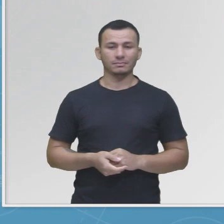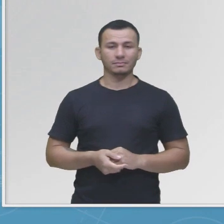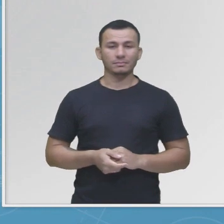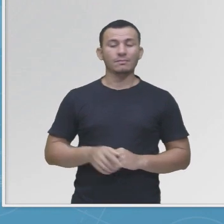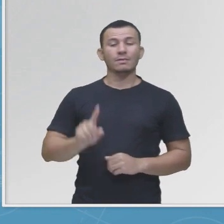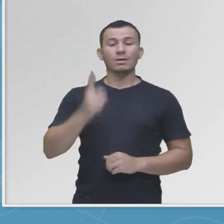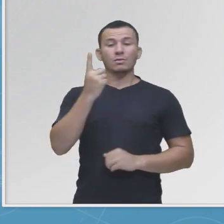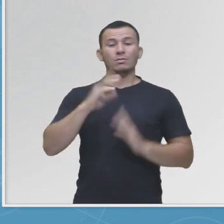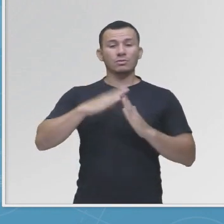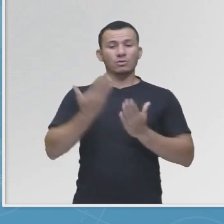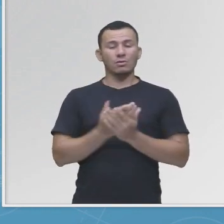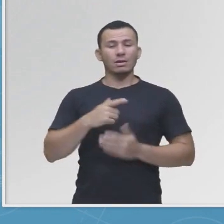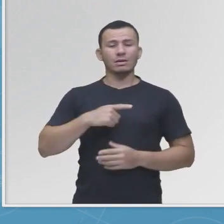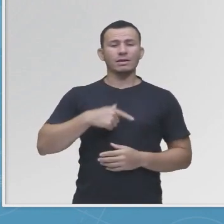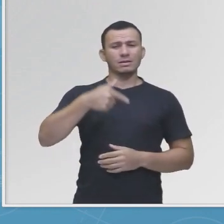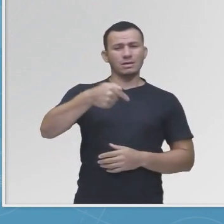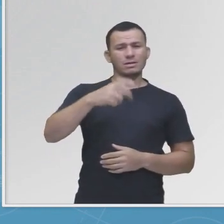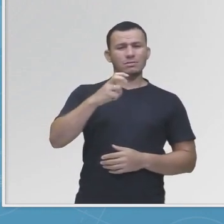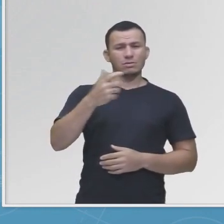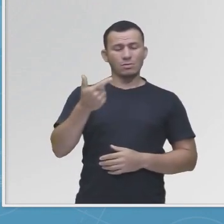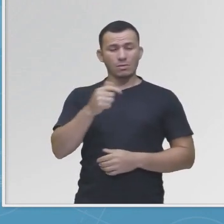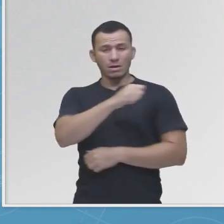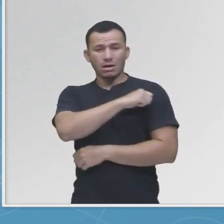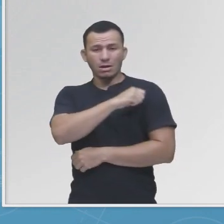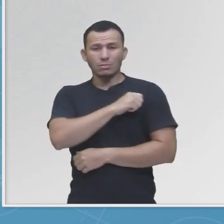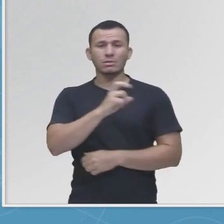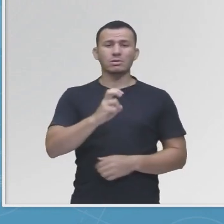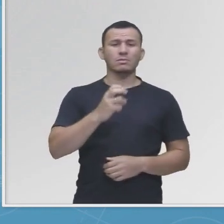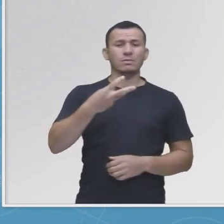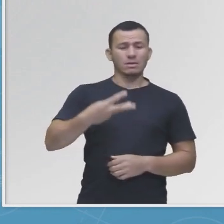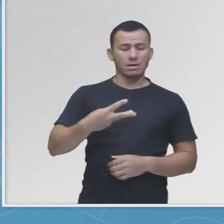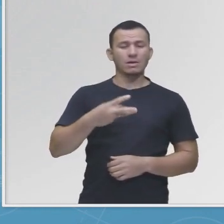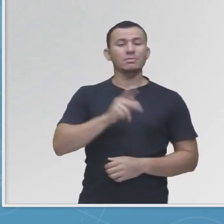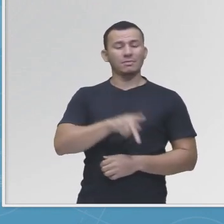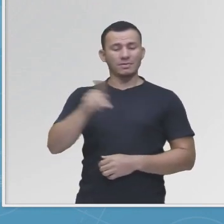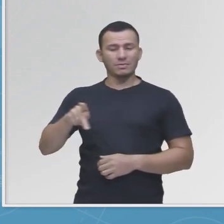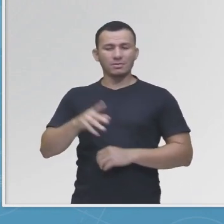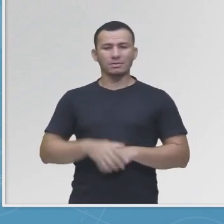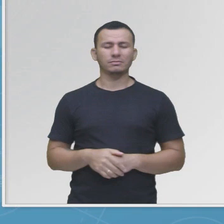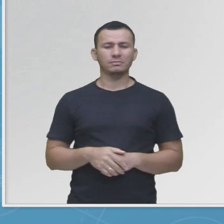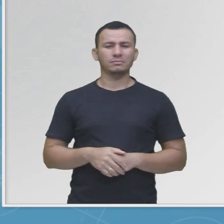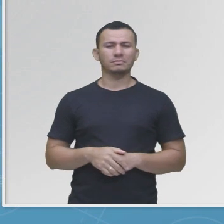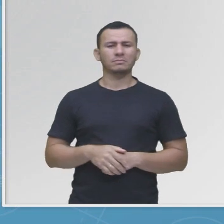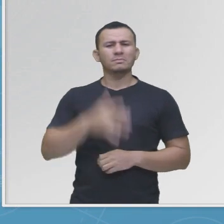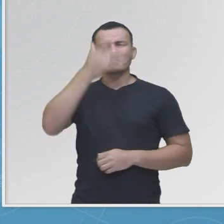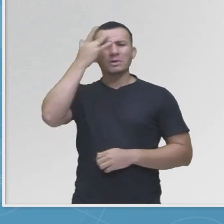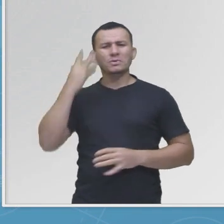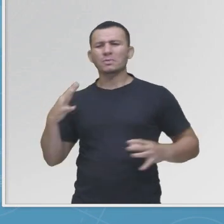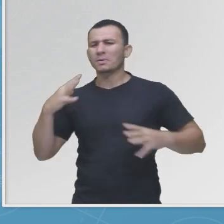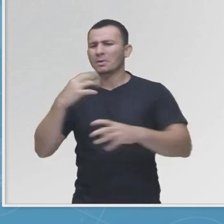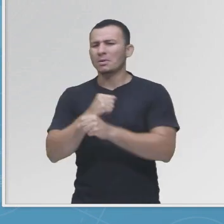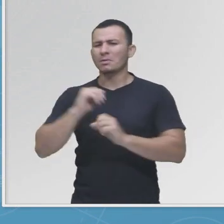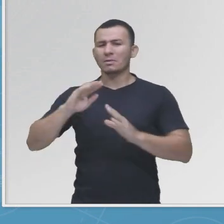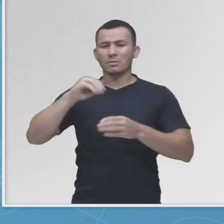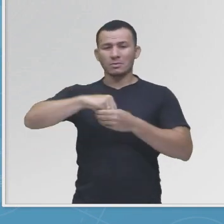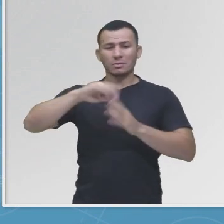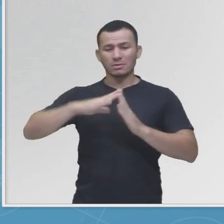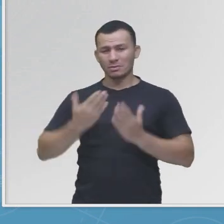tem 752 alunos e 53 professores. Quantas pessoas tem ao todo nesta